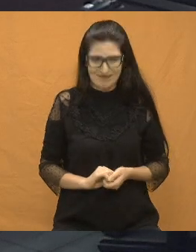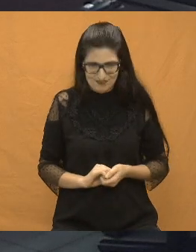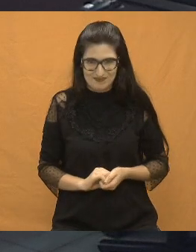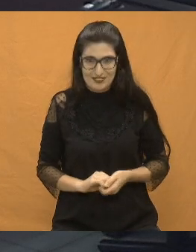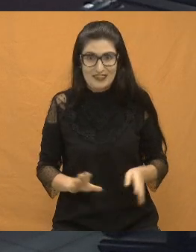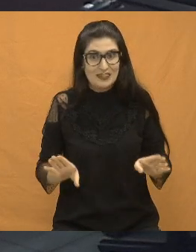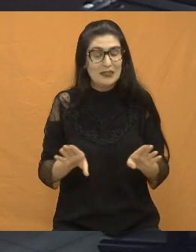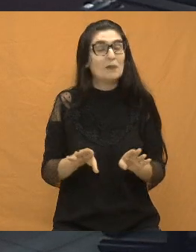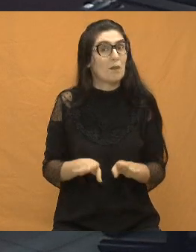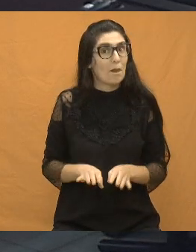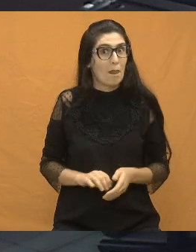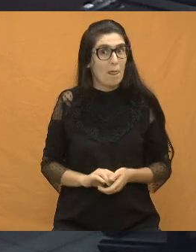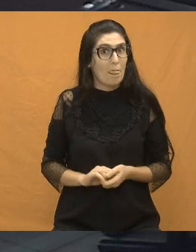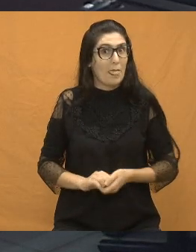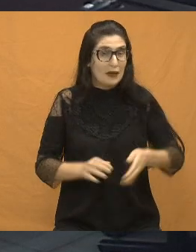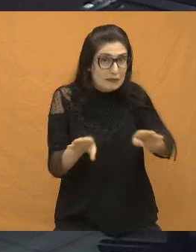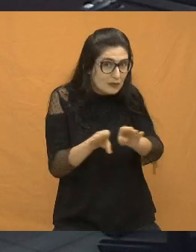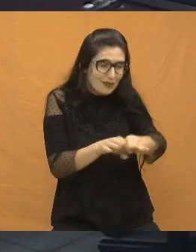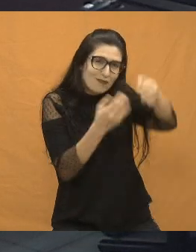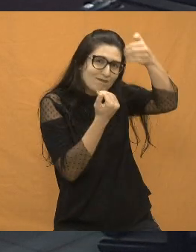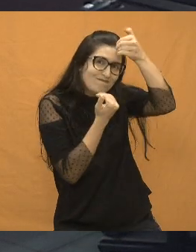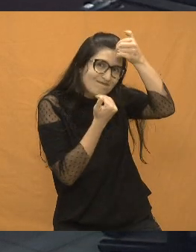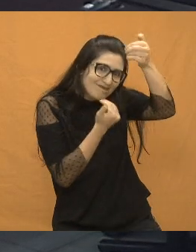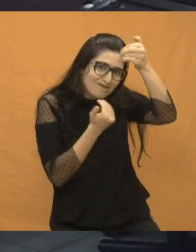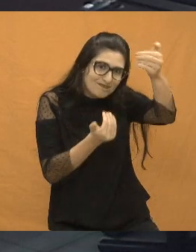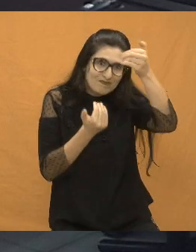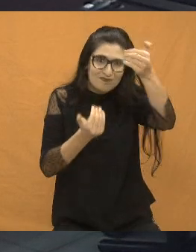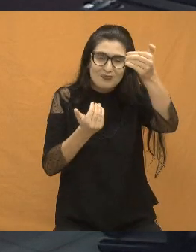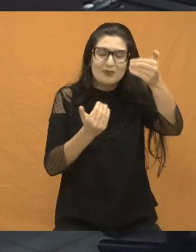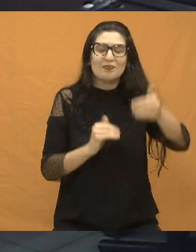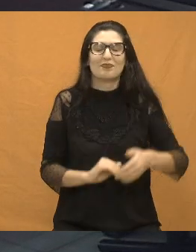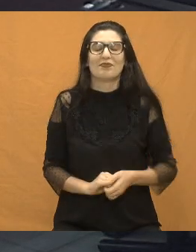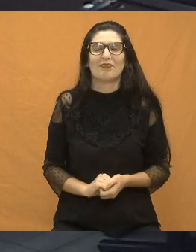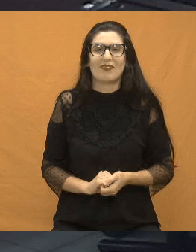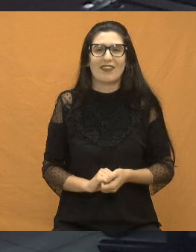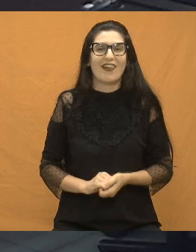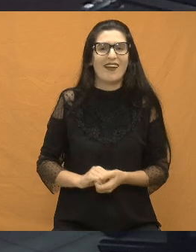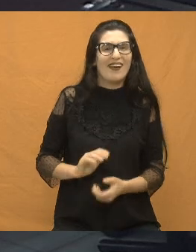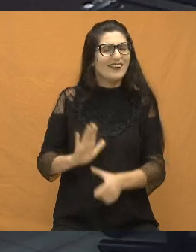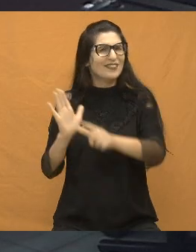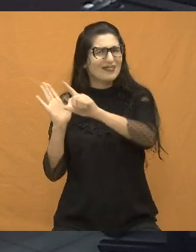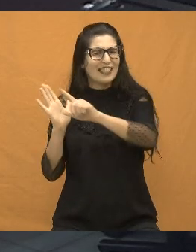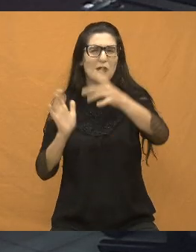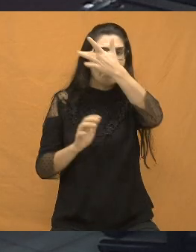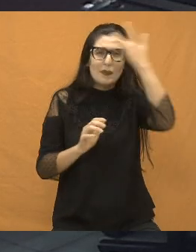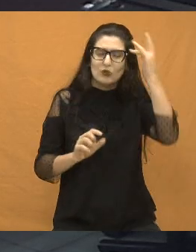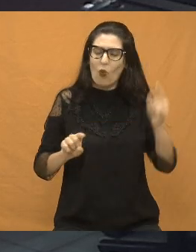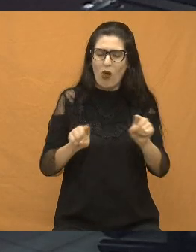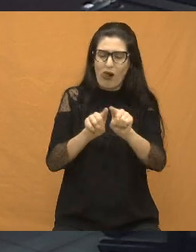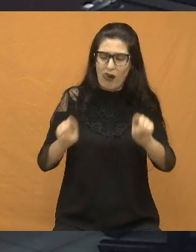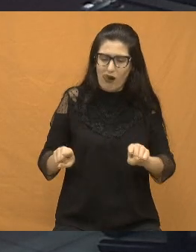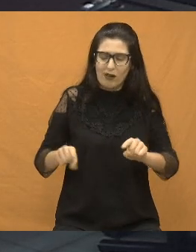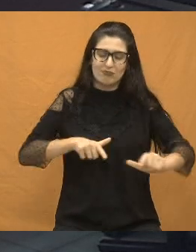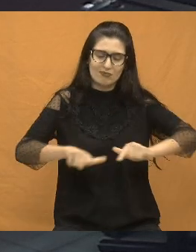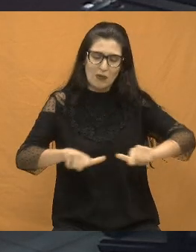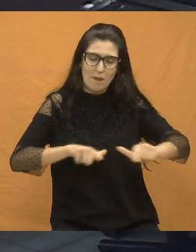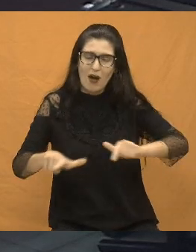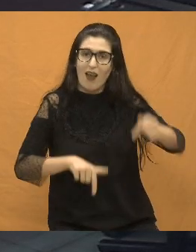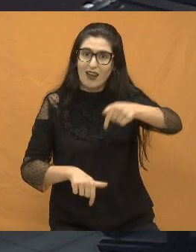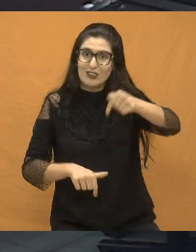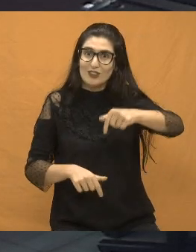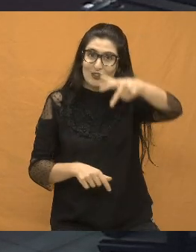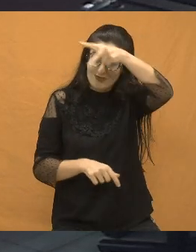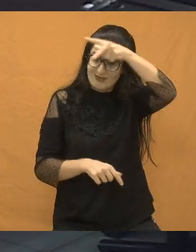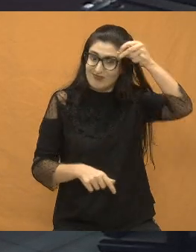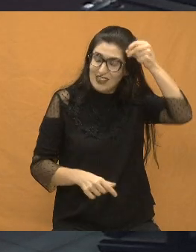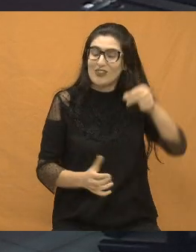Gostaria também de fazer um agradecimento, como tenho colocado em alguns momentos anteriores, aos funcionários públicos, de Jacareí, que através dele